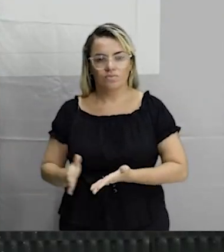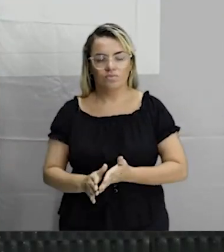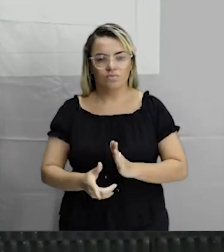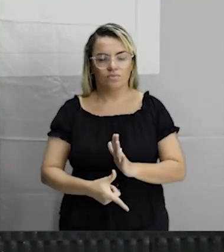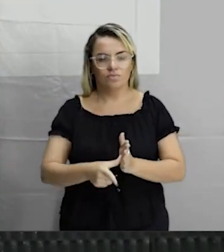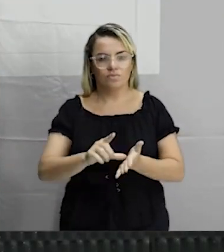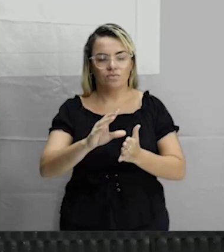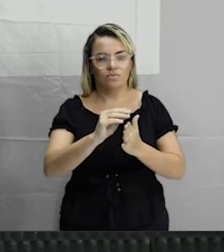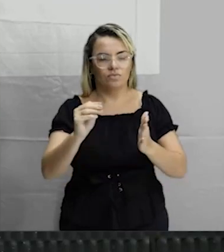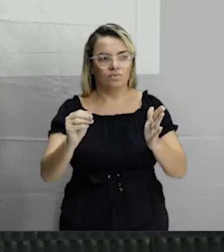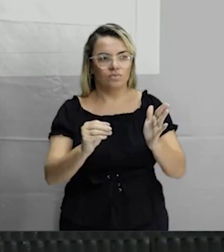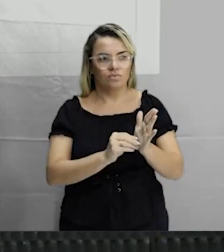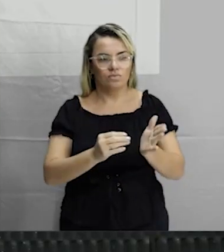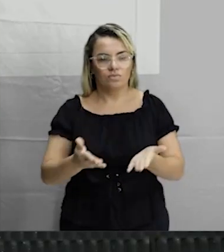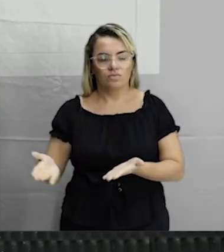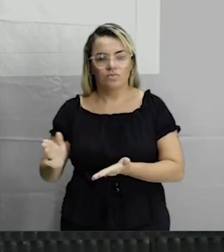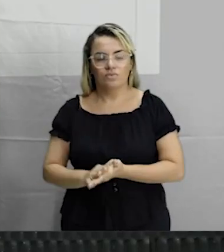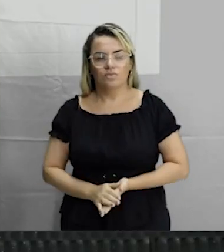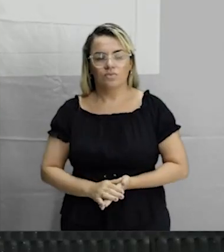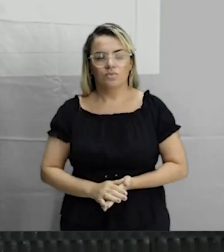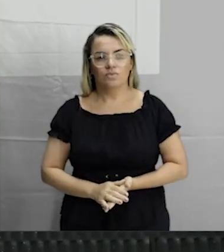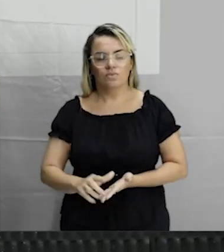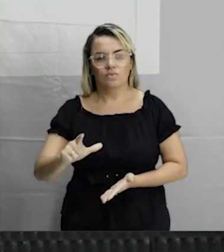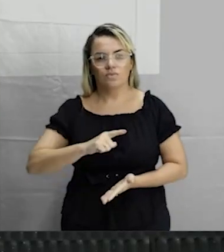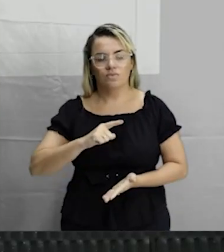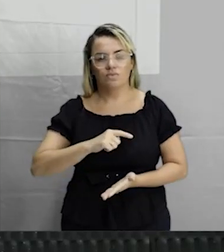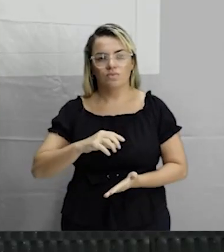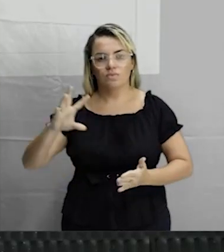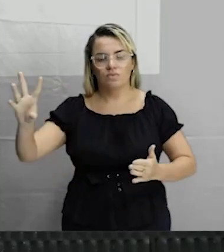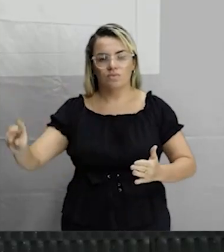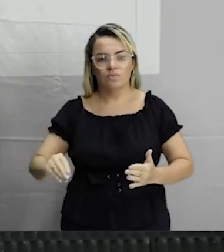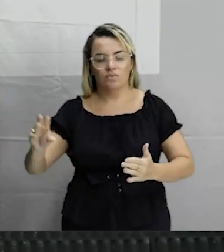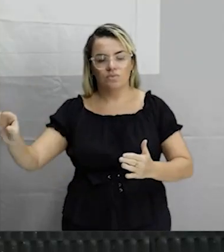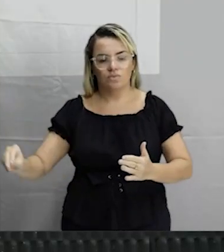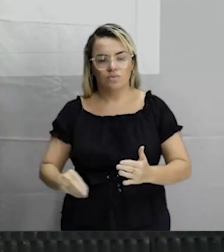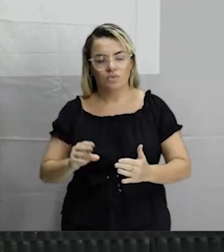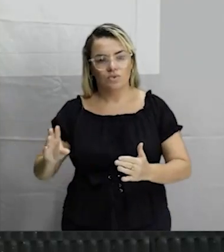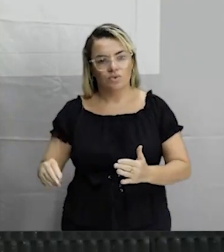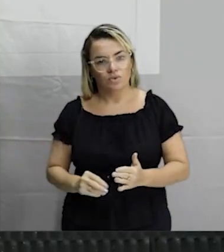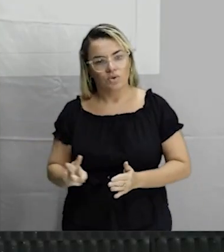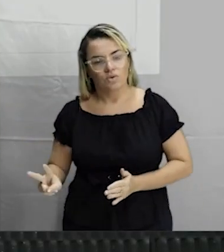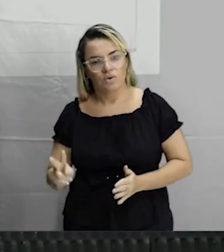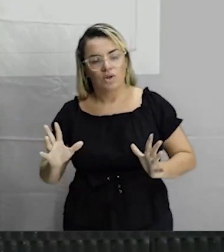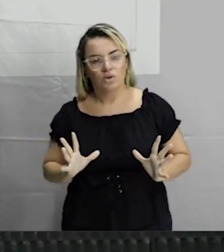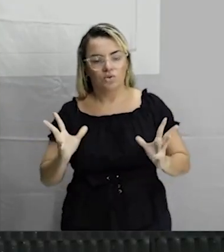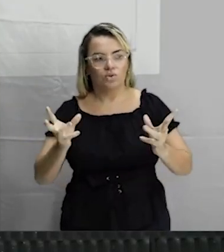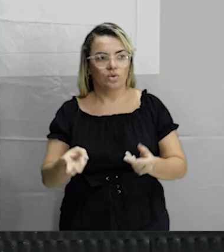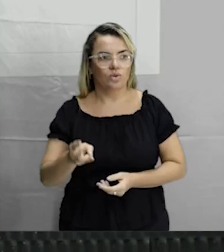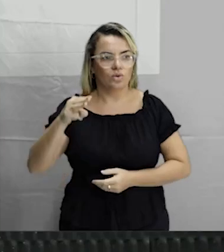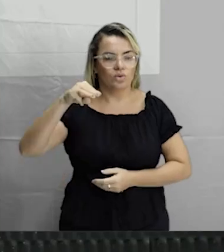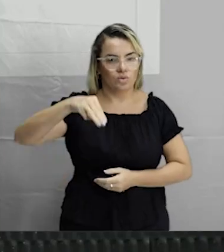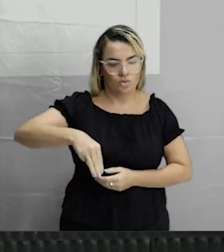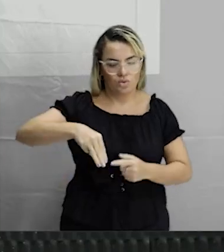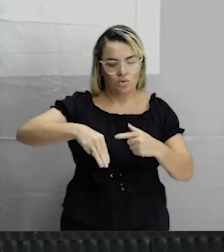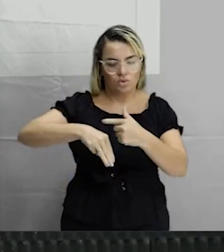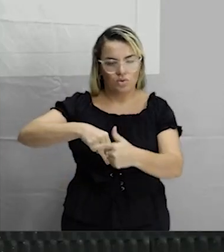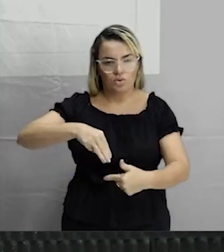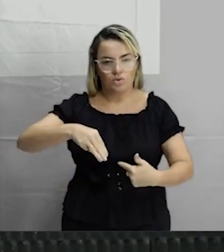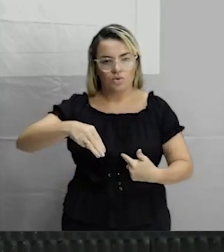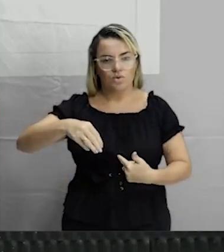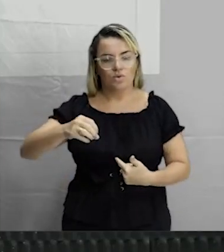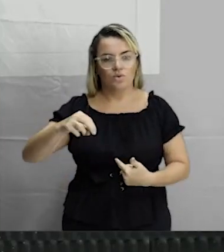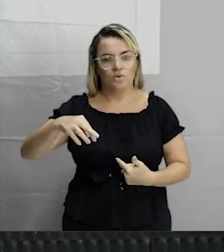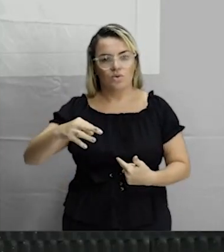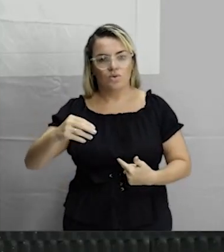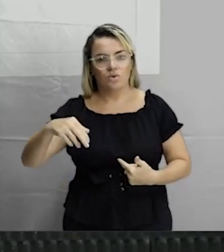passada. Você tem um montante, né, que é o final, é o valor total após a aplicação. Vai ser o C, que é